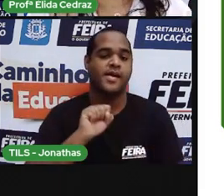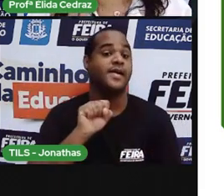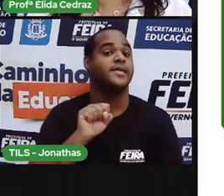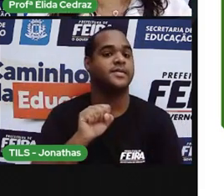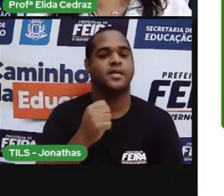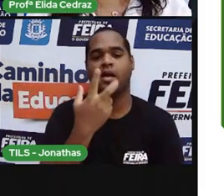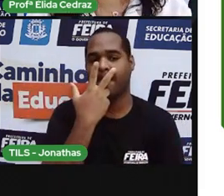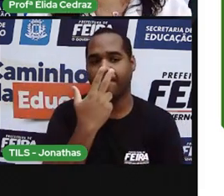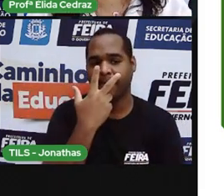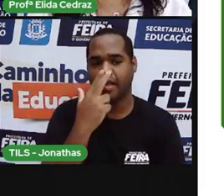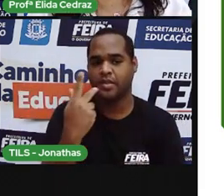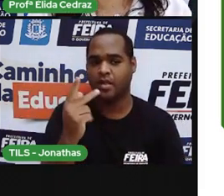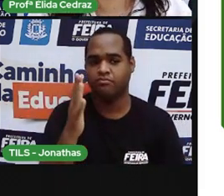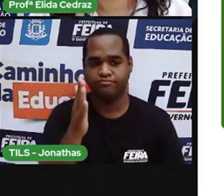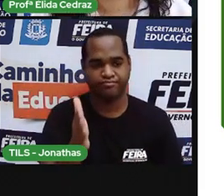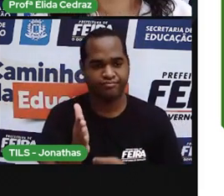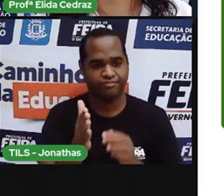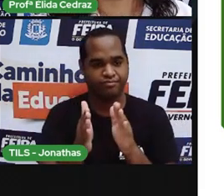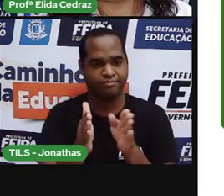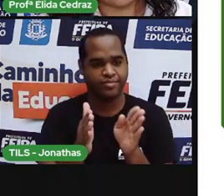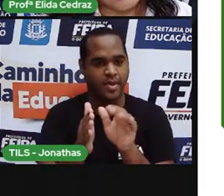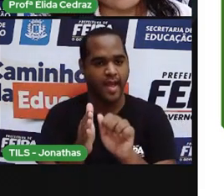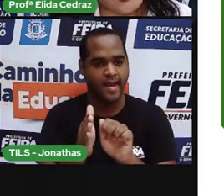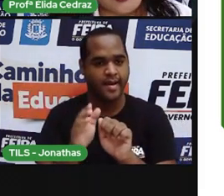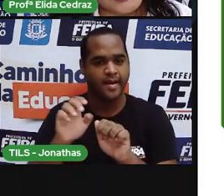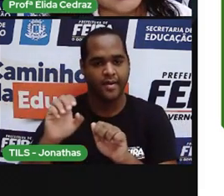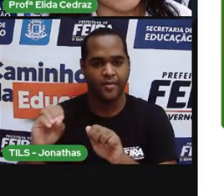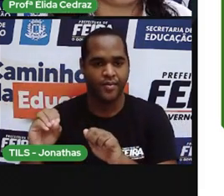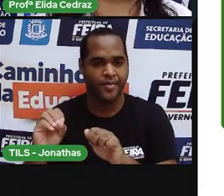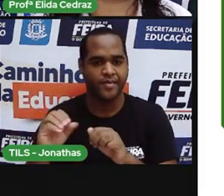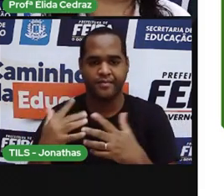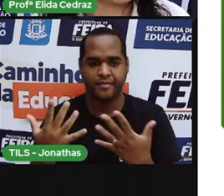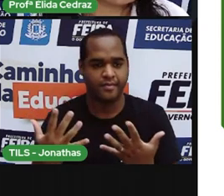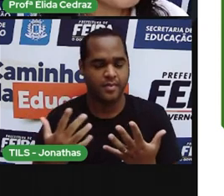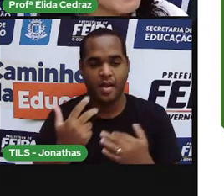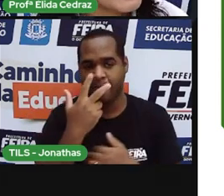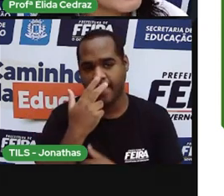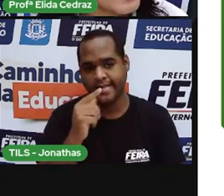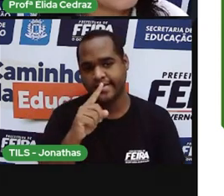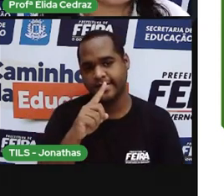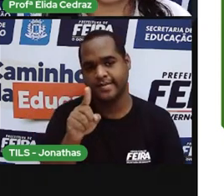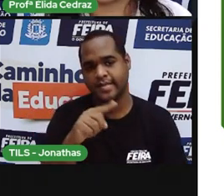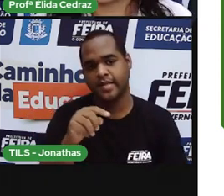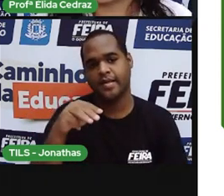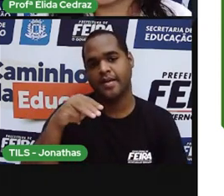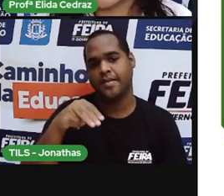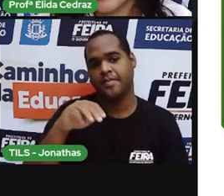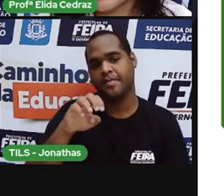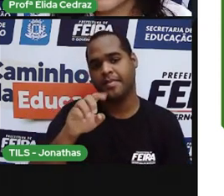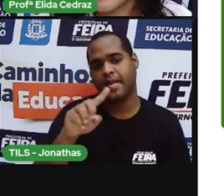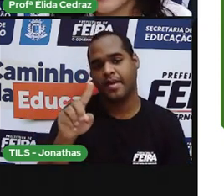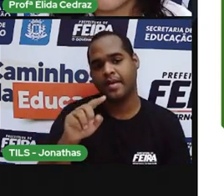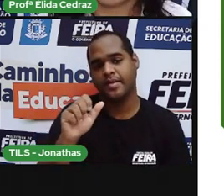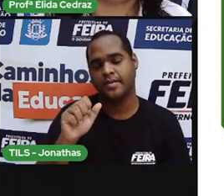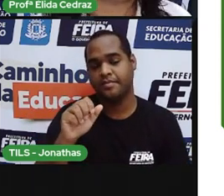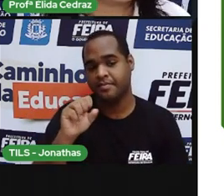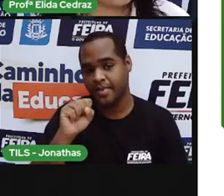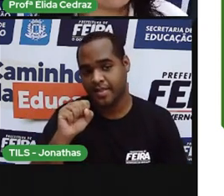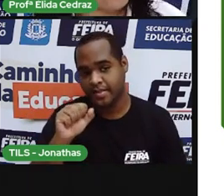no meio de duas vogais, tem som de Z. Mesa,